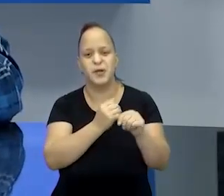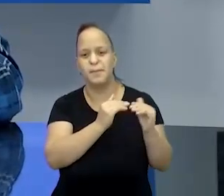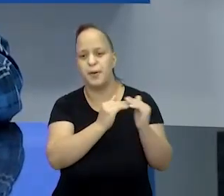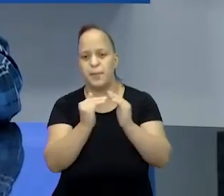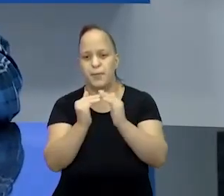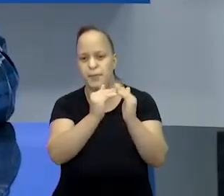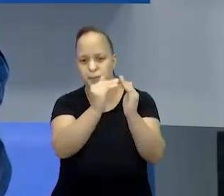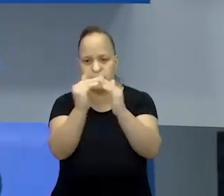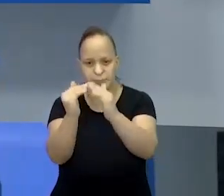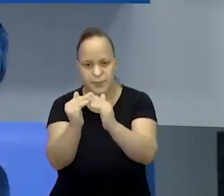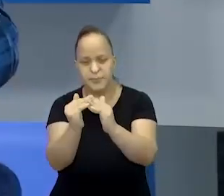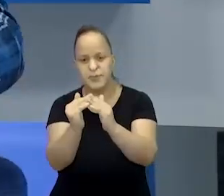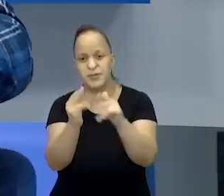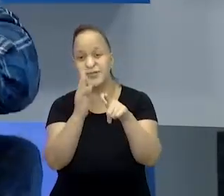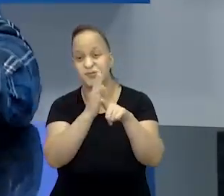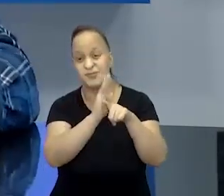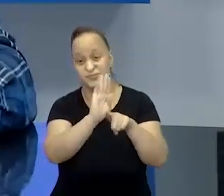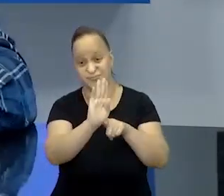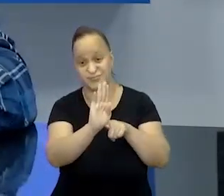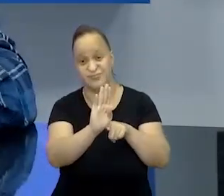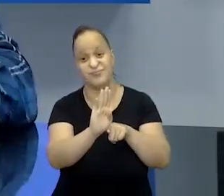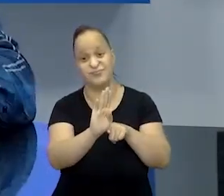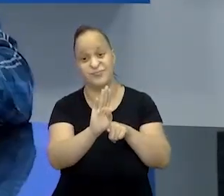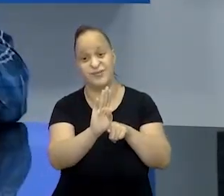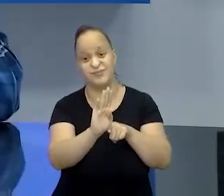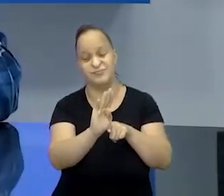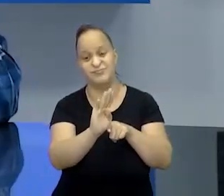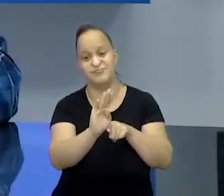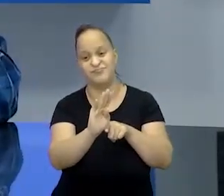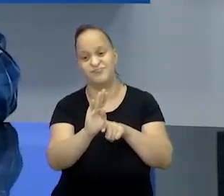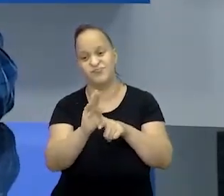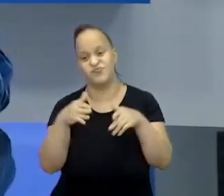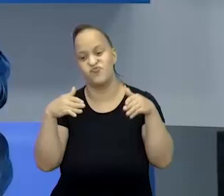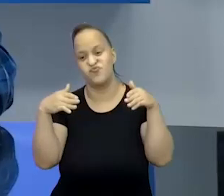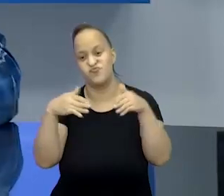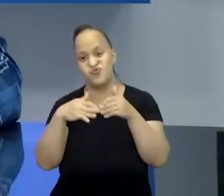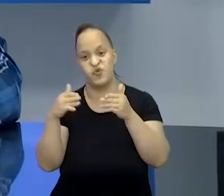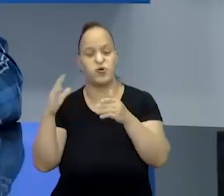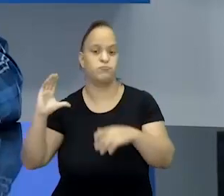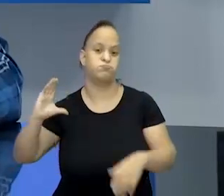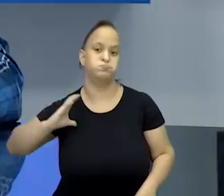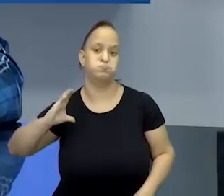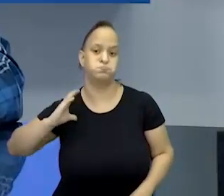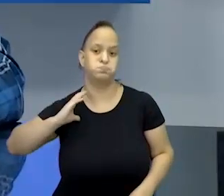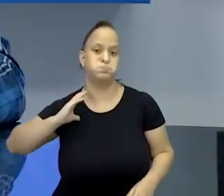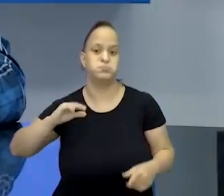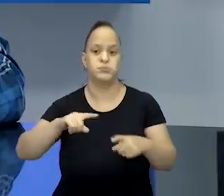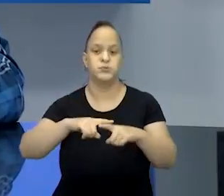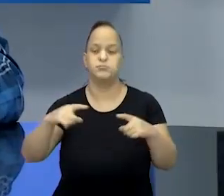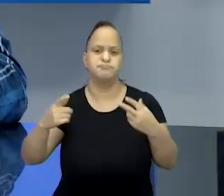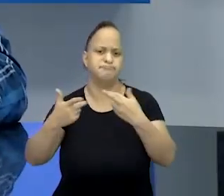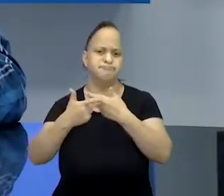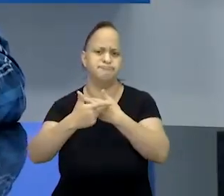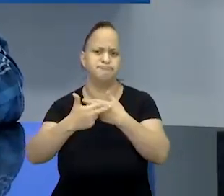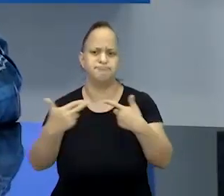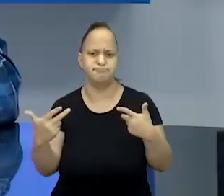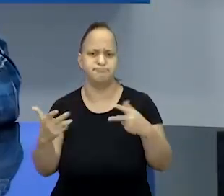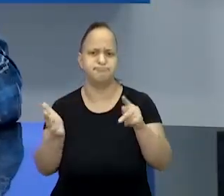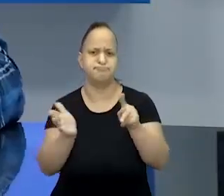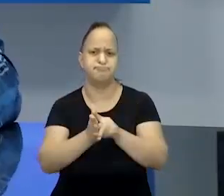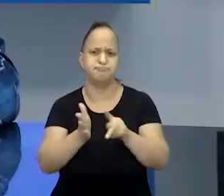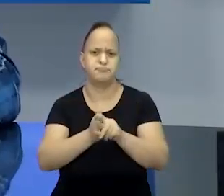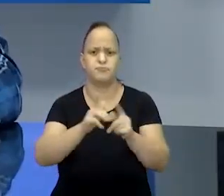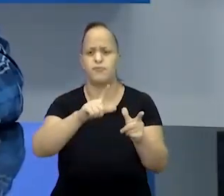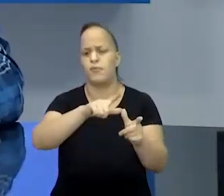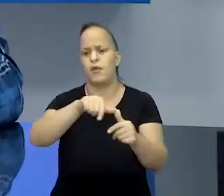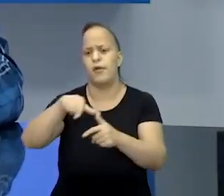de Paraisópolis, era para ser um bairro de elite, só que por conta das condições geológicas não foi possível construir,